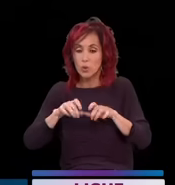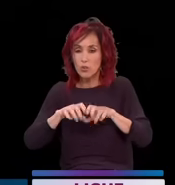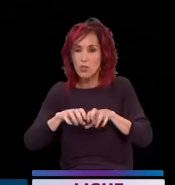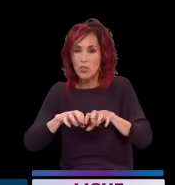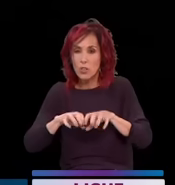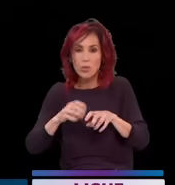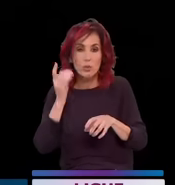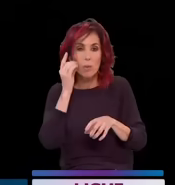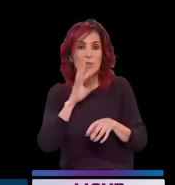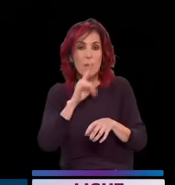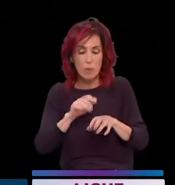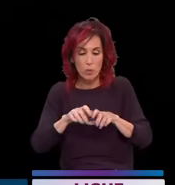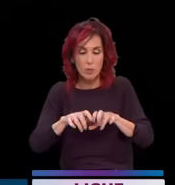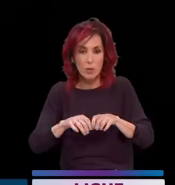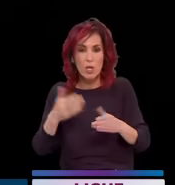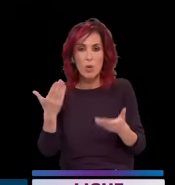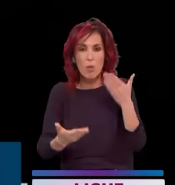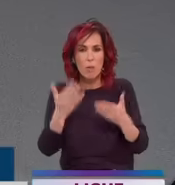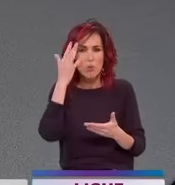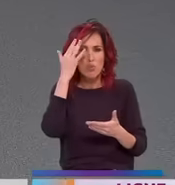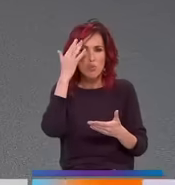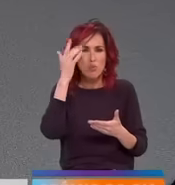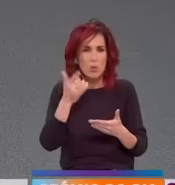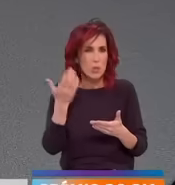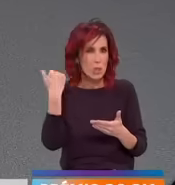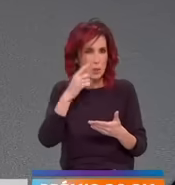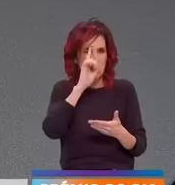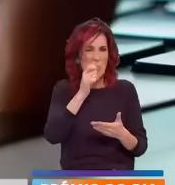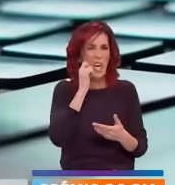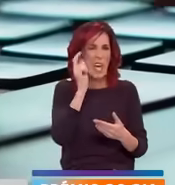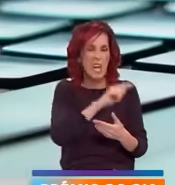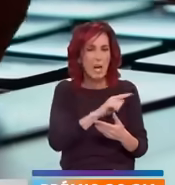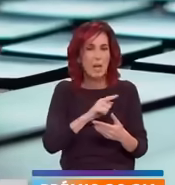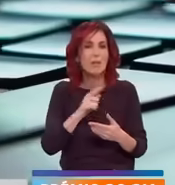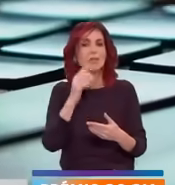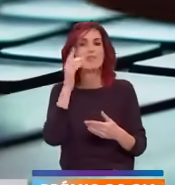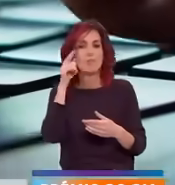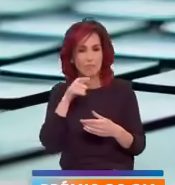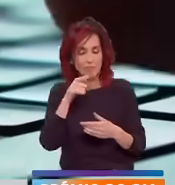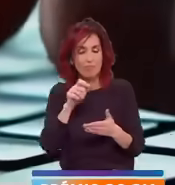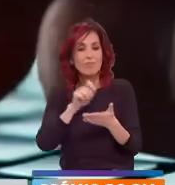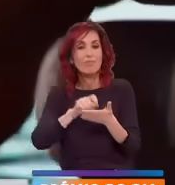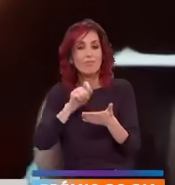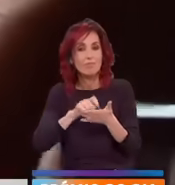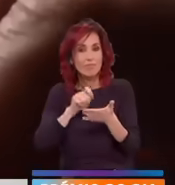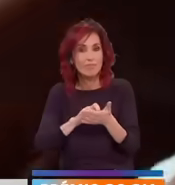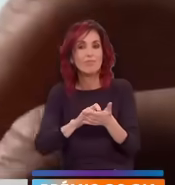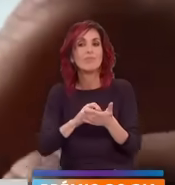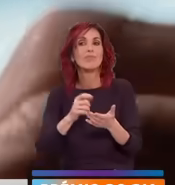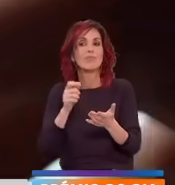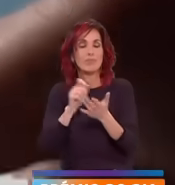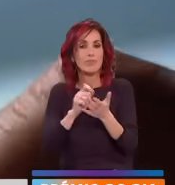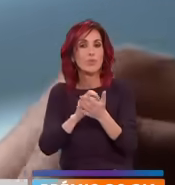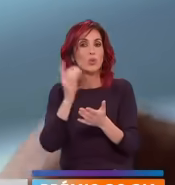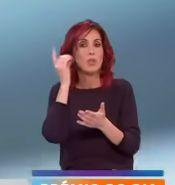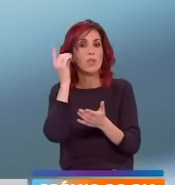do computador e que, comparando o número que até à data não se sabia de quem era, o mesmo estivesse registado na agenda da vítima,